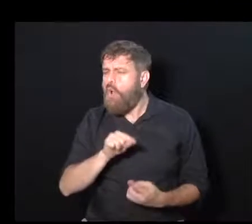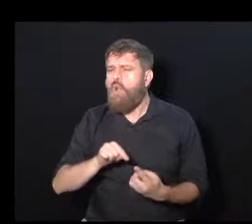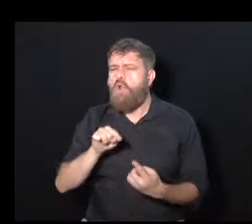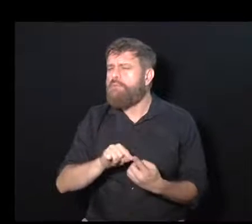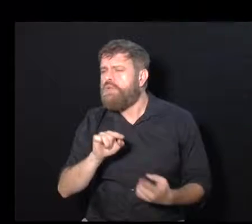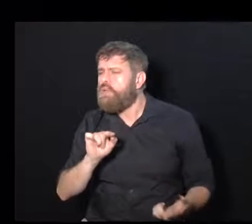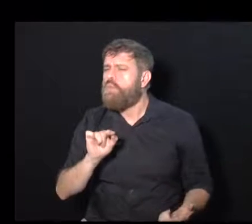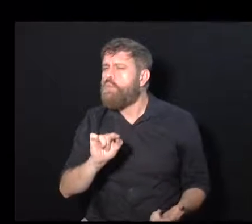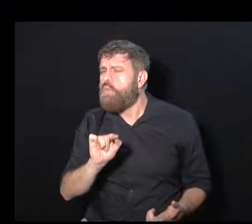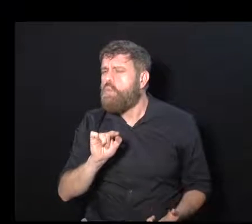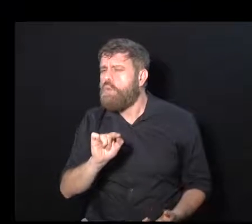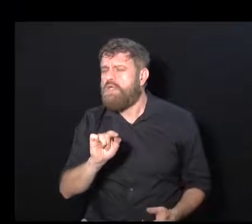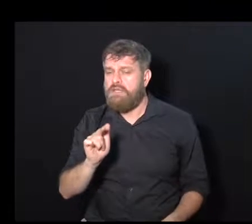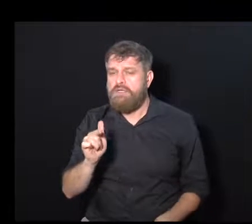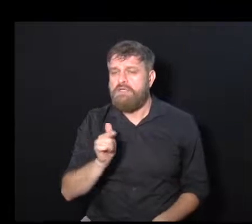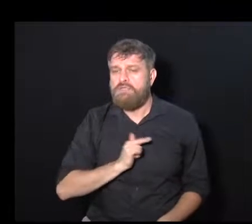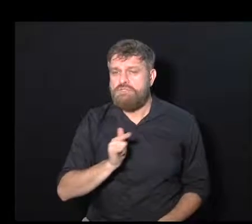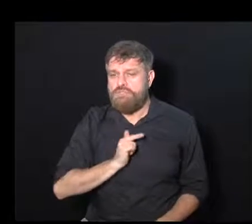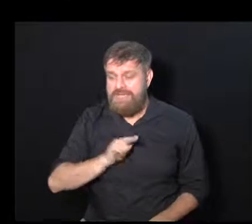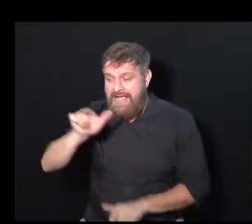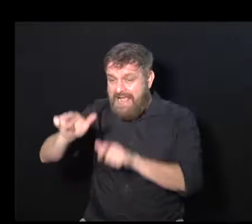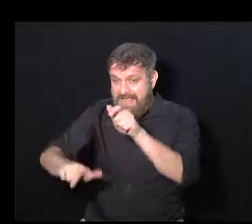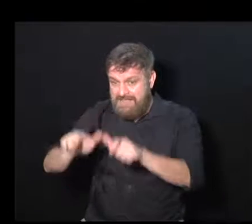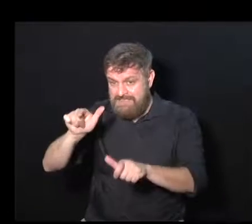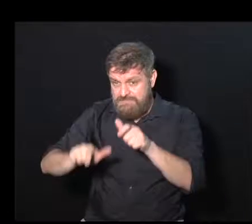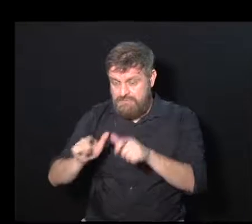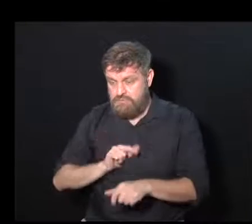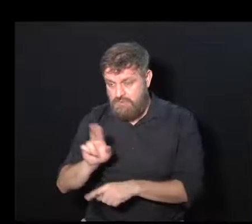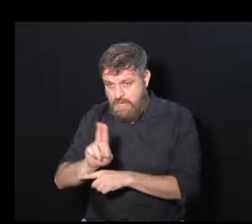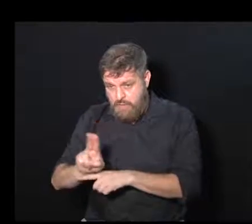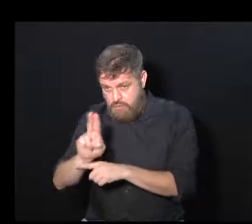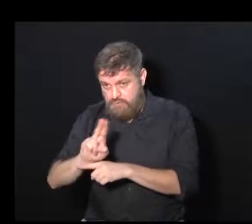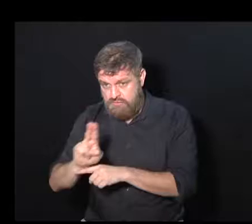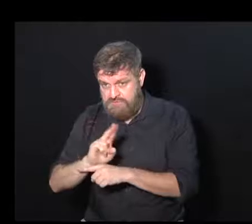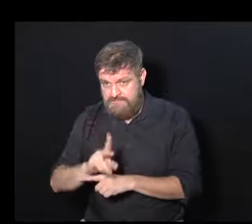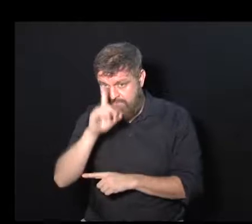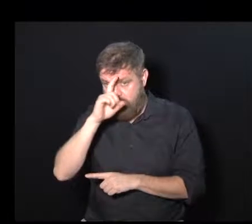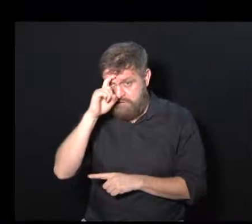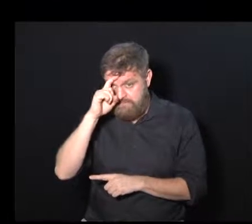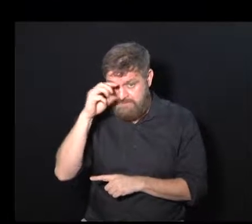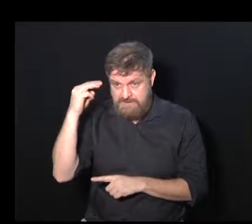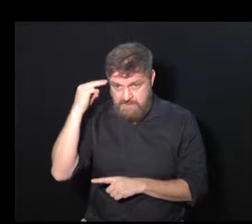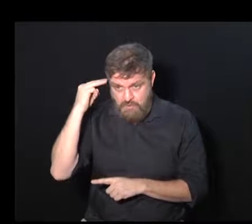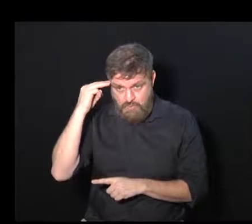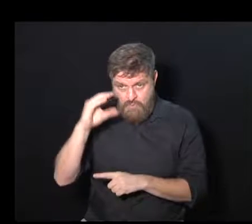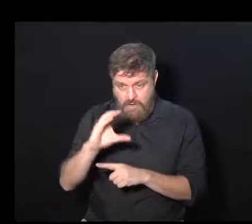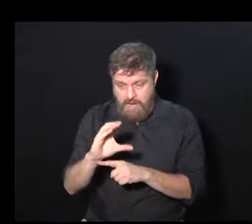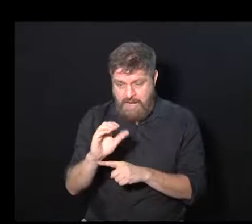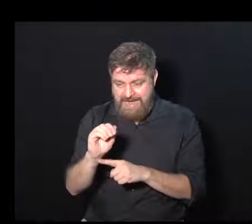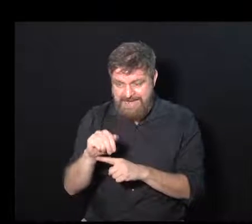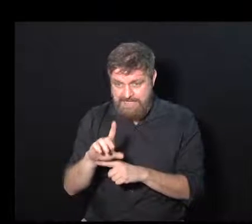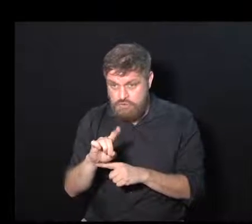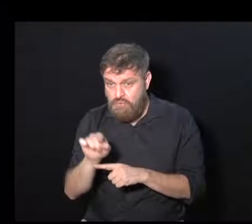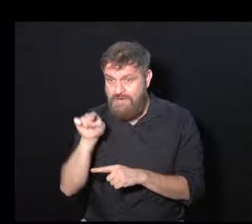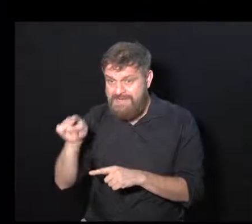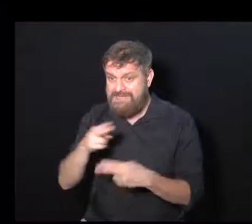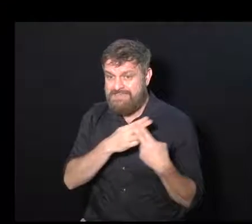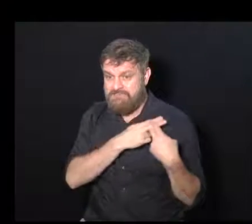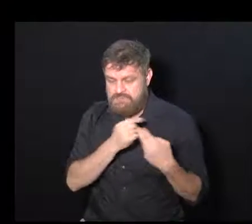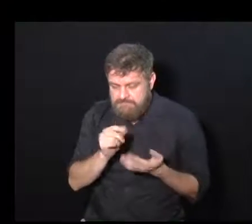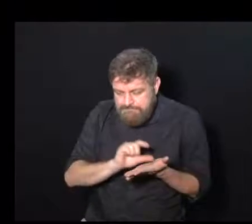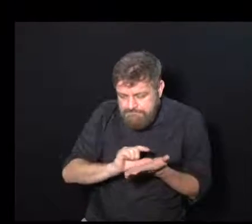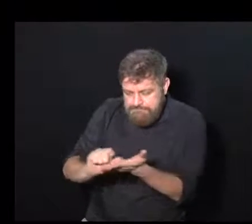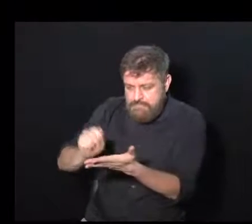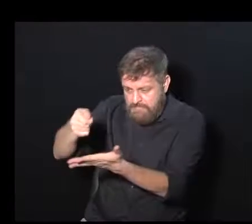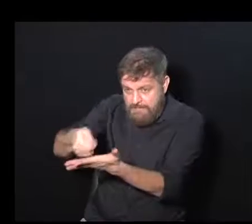o objetivo? Era os pacientes do Serviço Cândido Ferreira, eles recebiam uma bolsa e fazia o